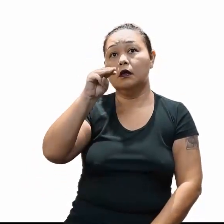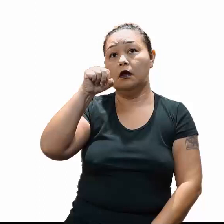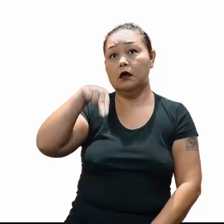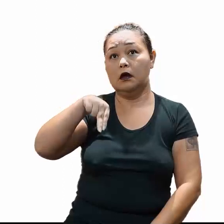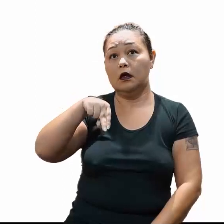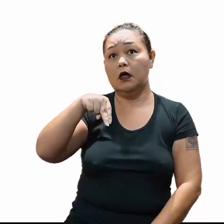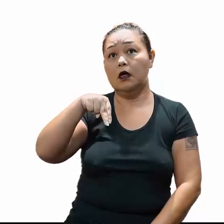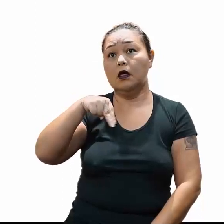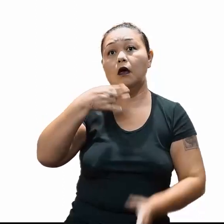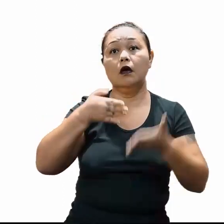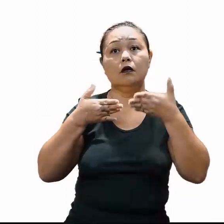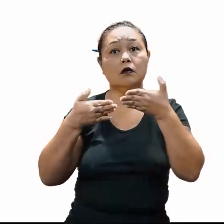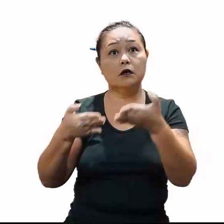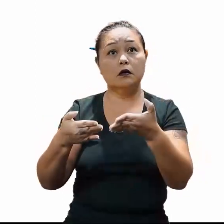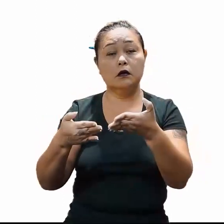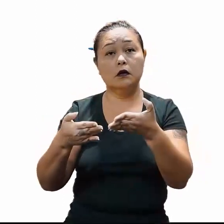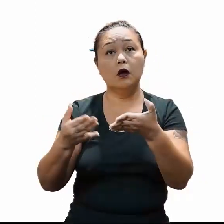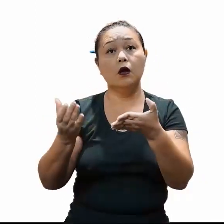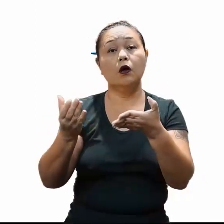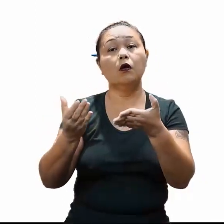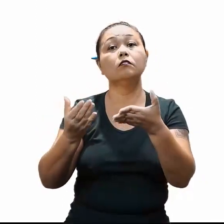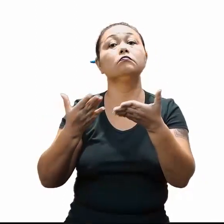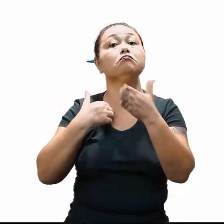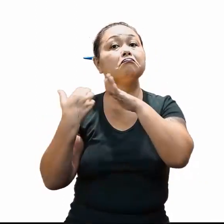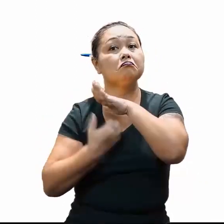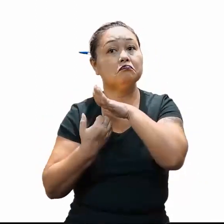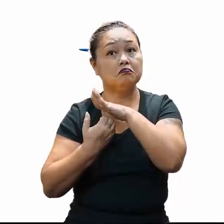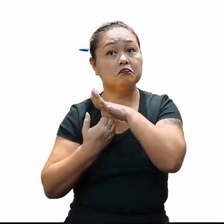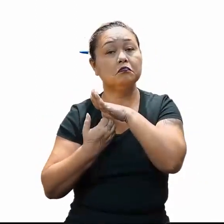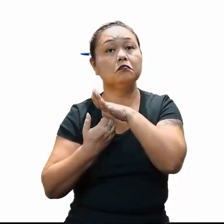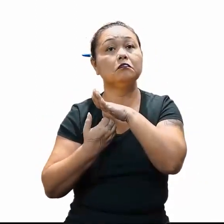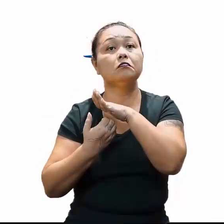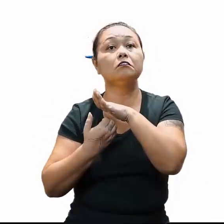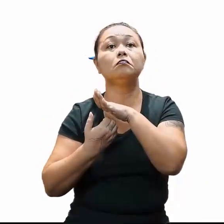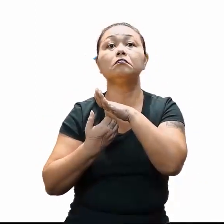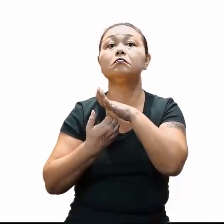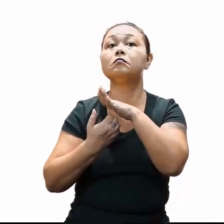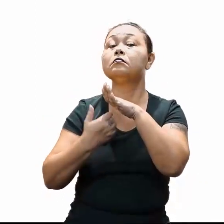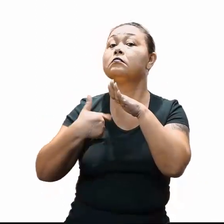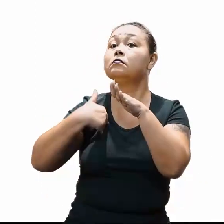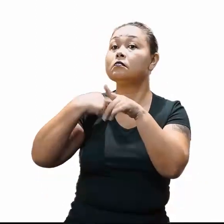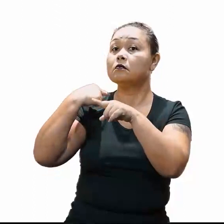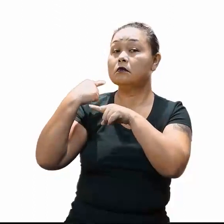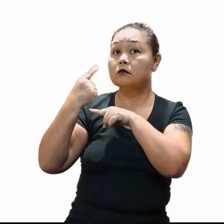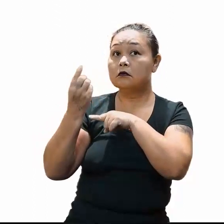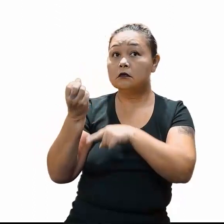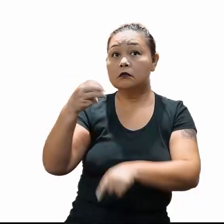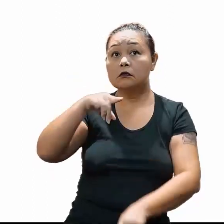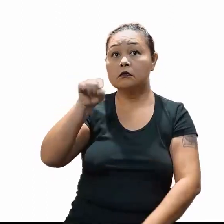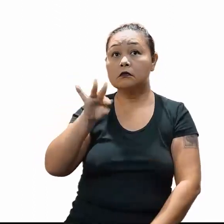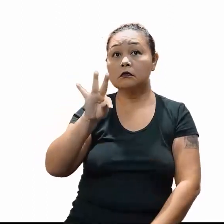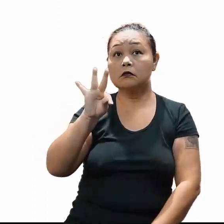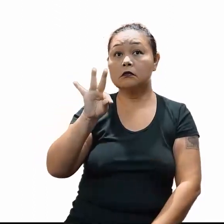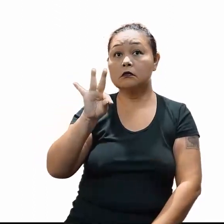Steam Navigation Company Limitada e